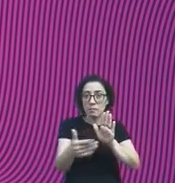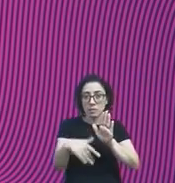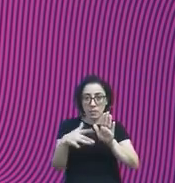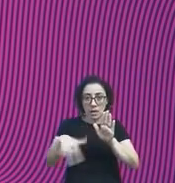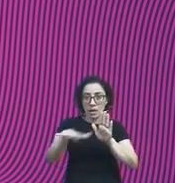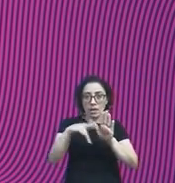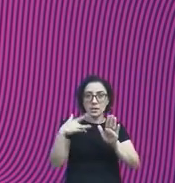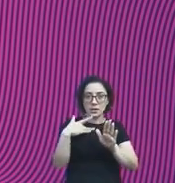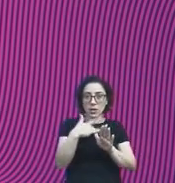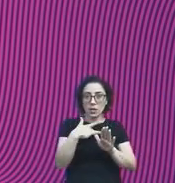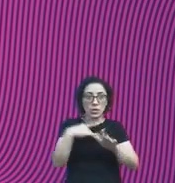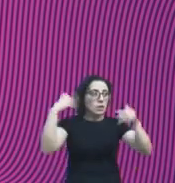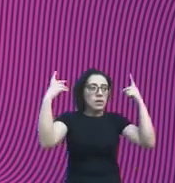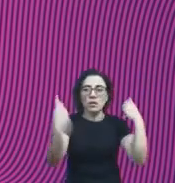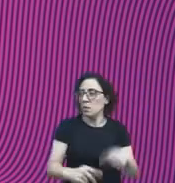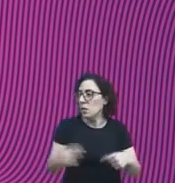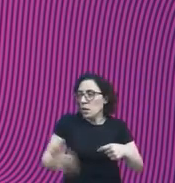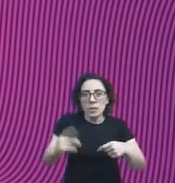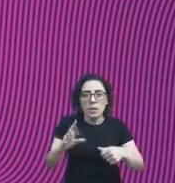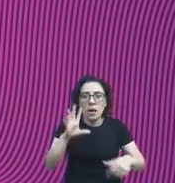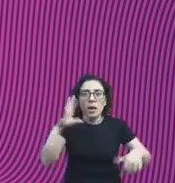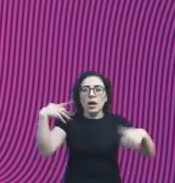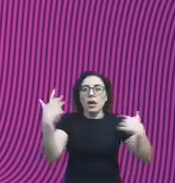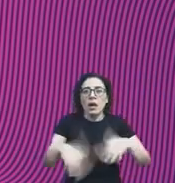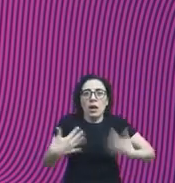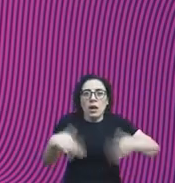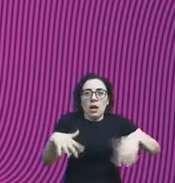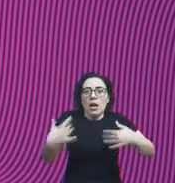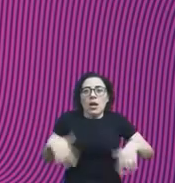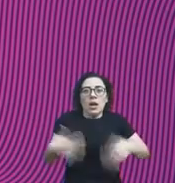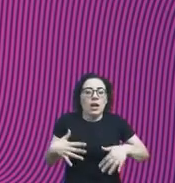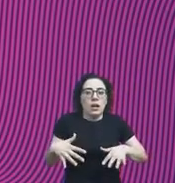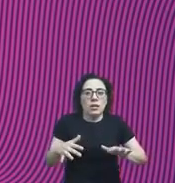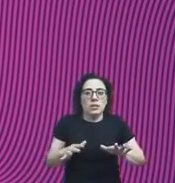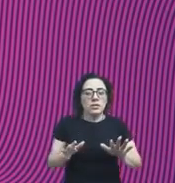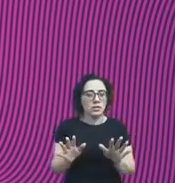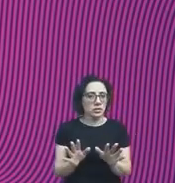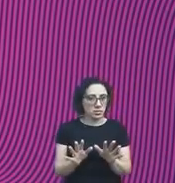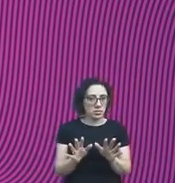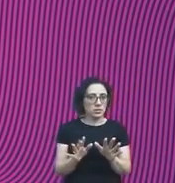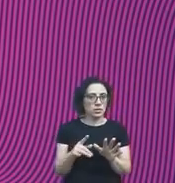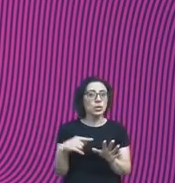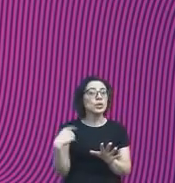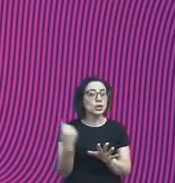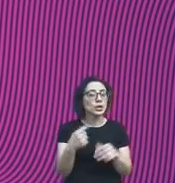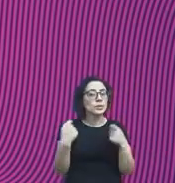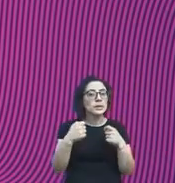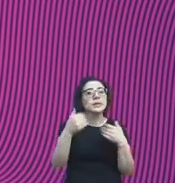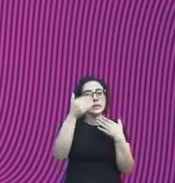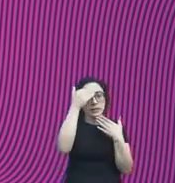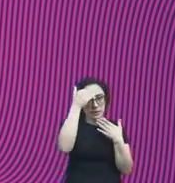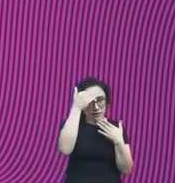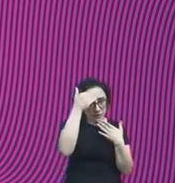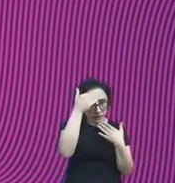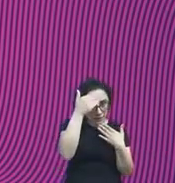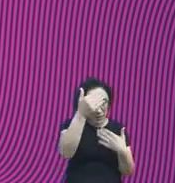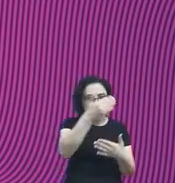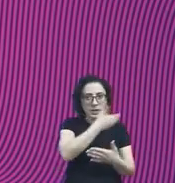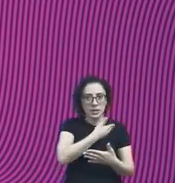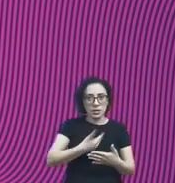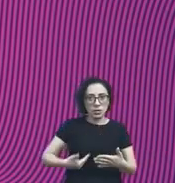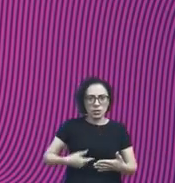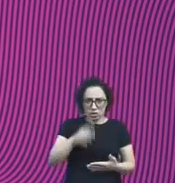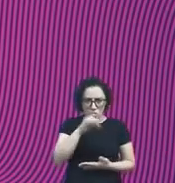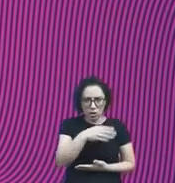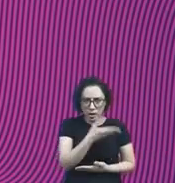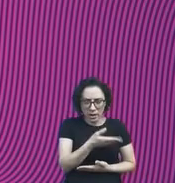corre. E a gente tem que agradecer muito ao governo, porque os governos, não só esse, são o grande